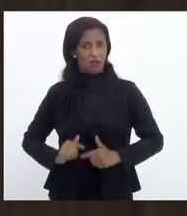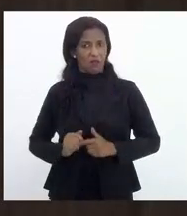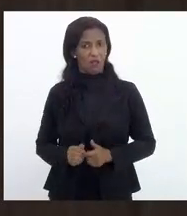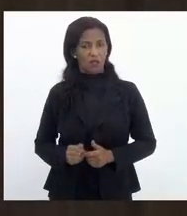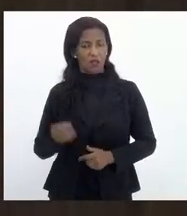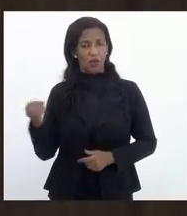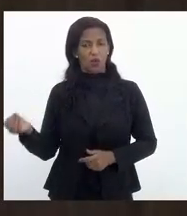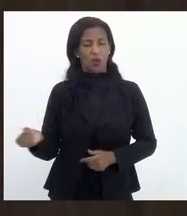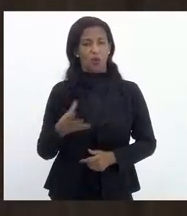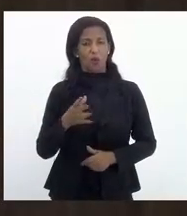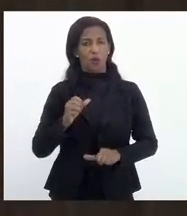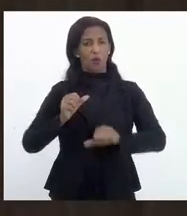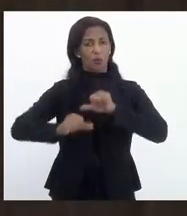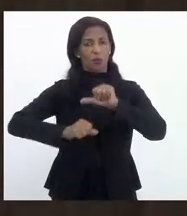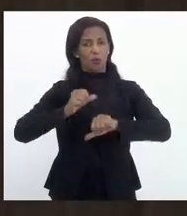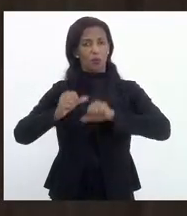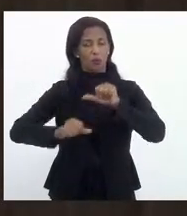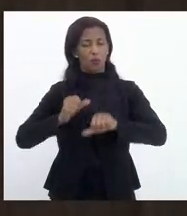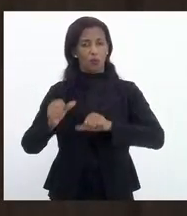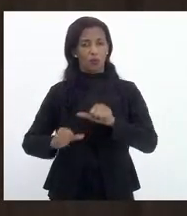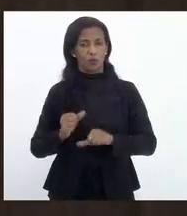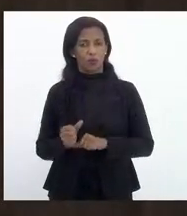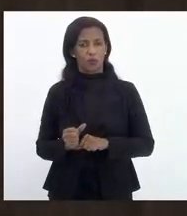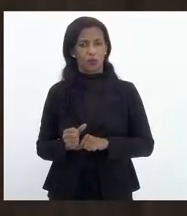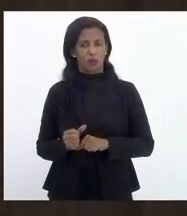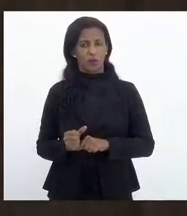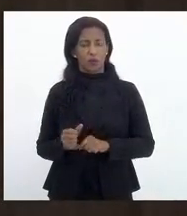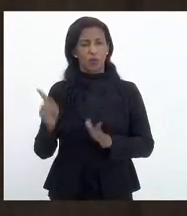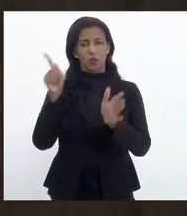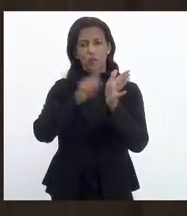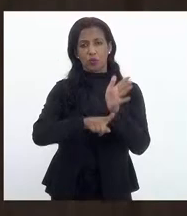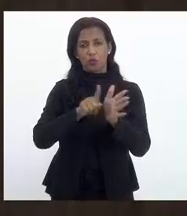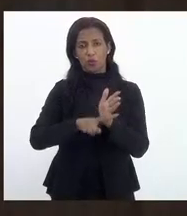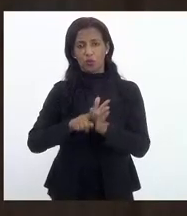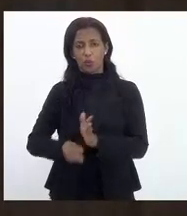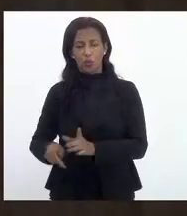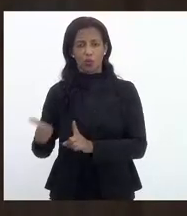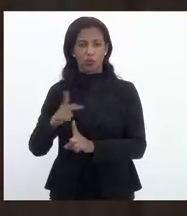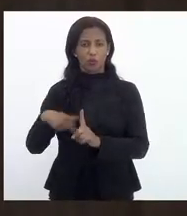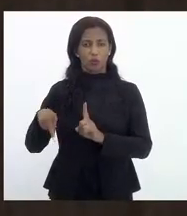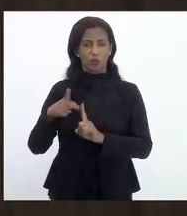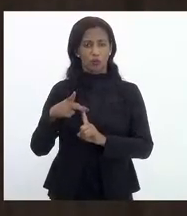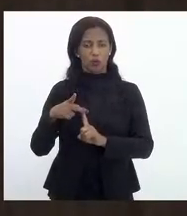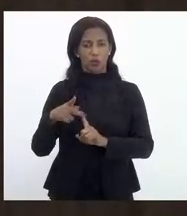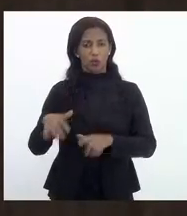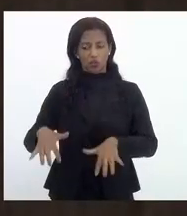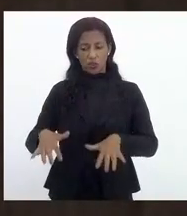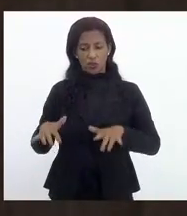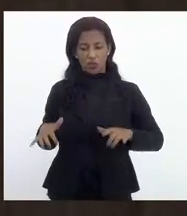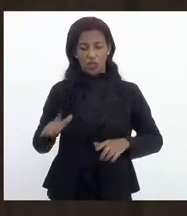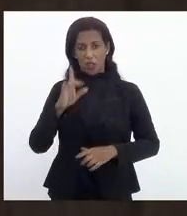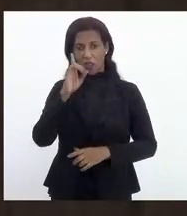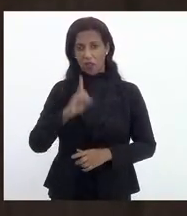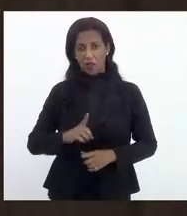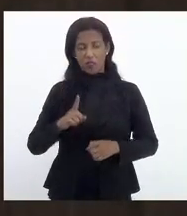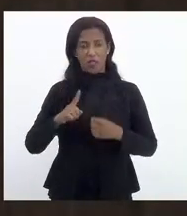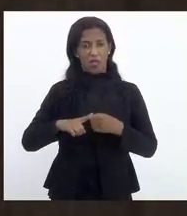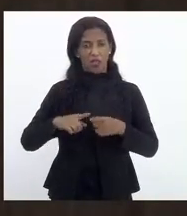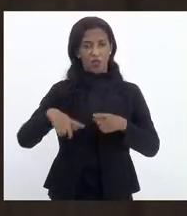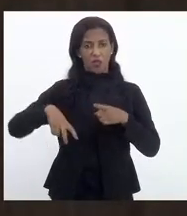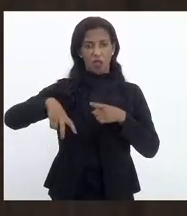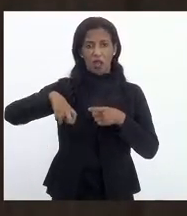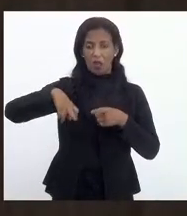uma Norma de eficácia limitada o desconto de previdência em cima de paraplégicos tetraplégicos